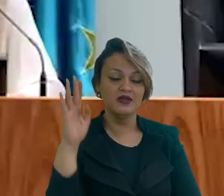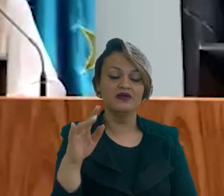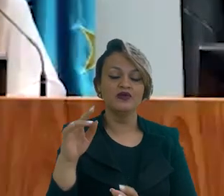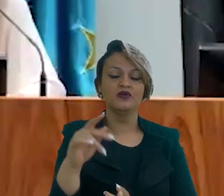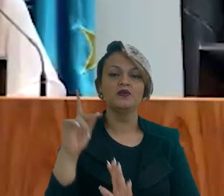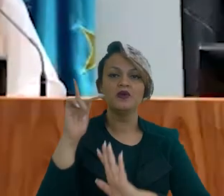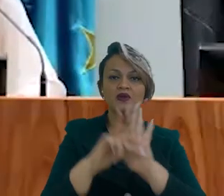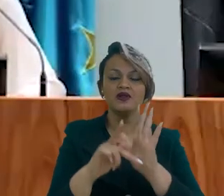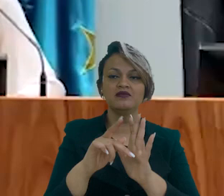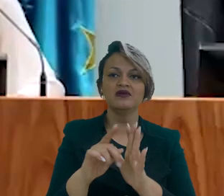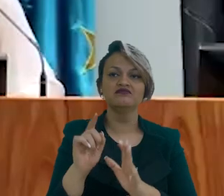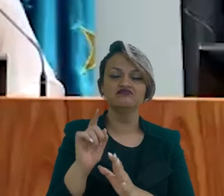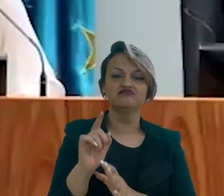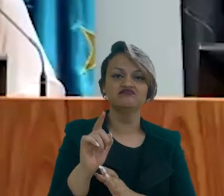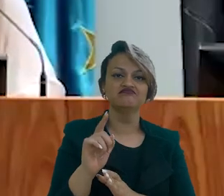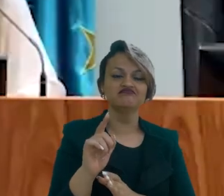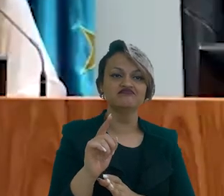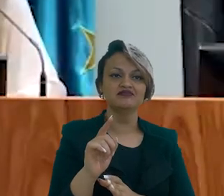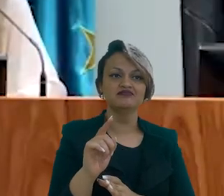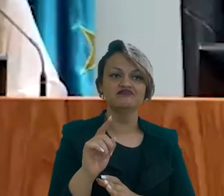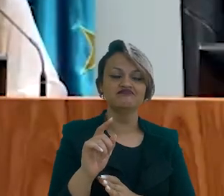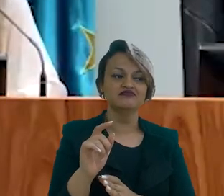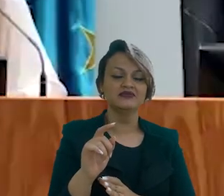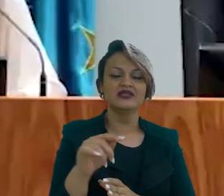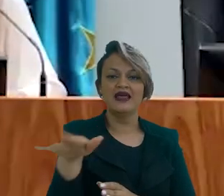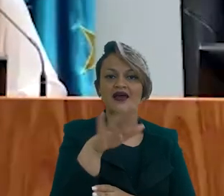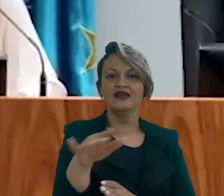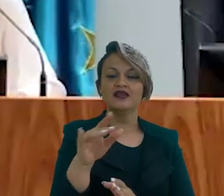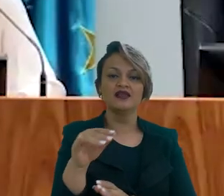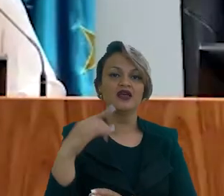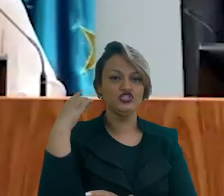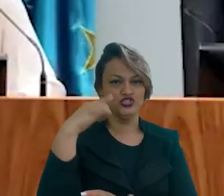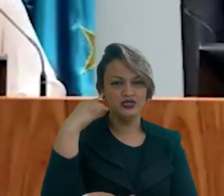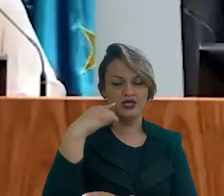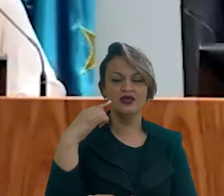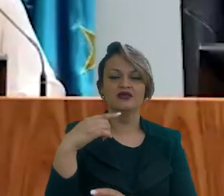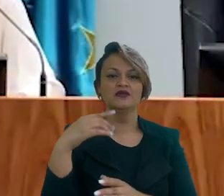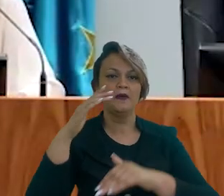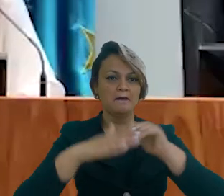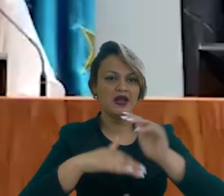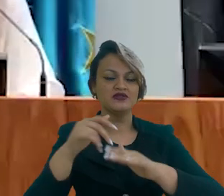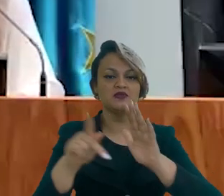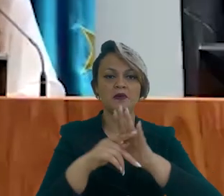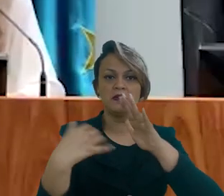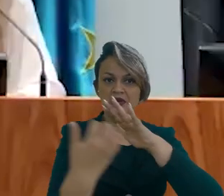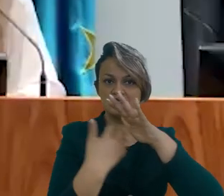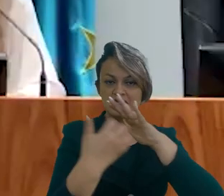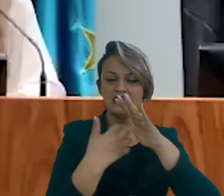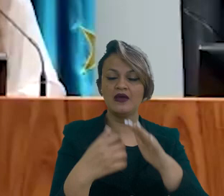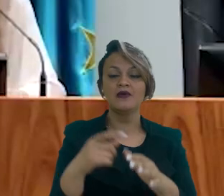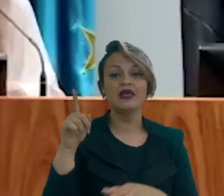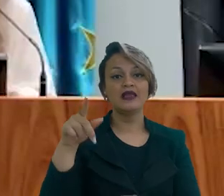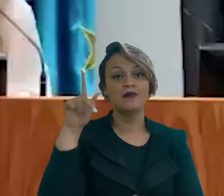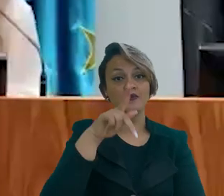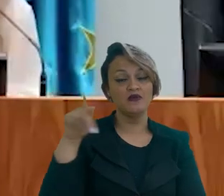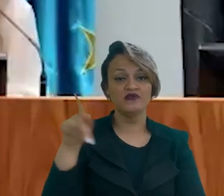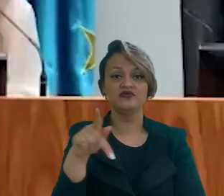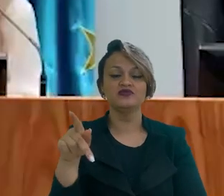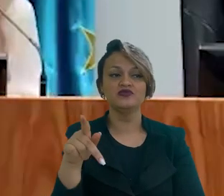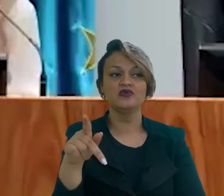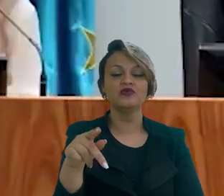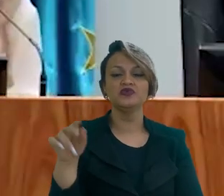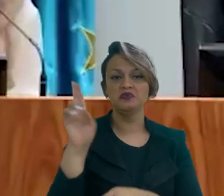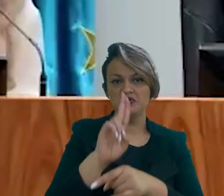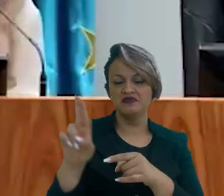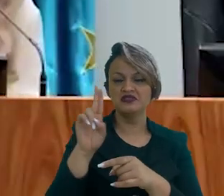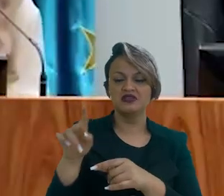acadêmico do programa lá tem legam Magister em direito e prática Empresarial Professor titular